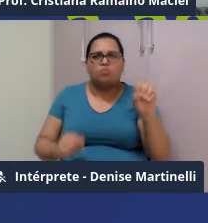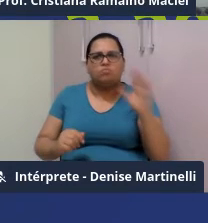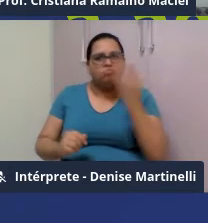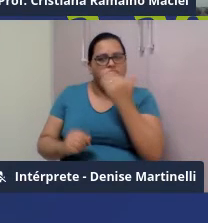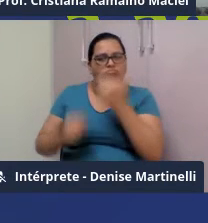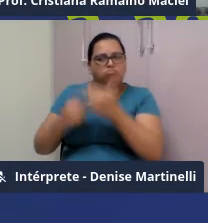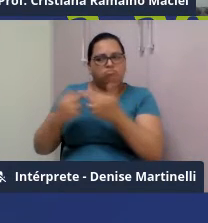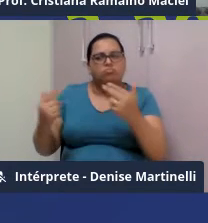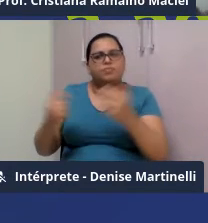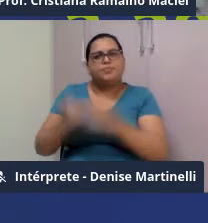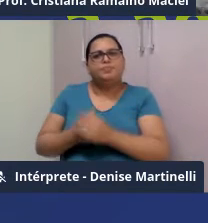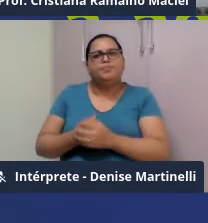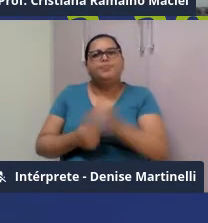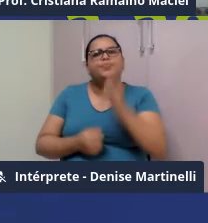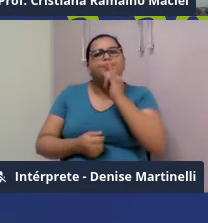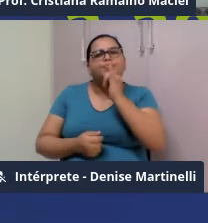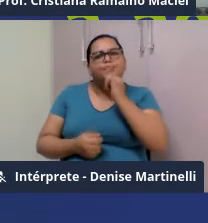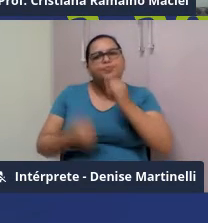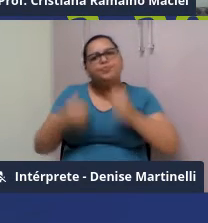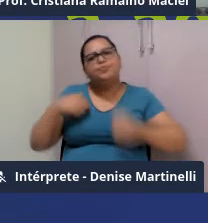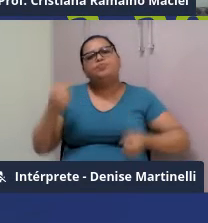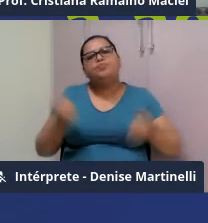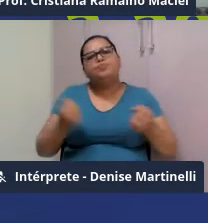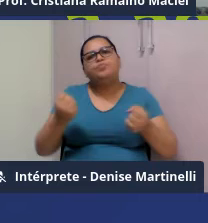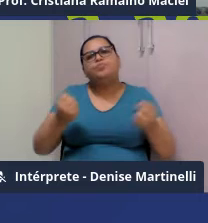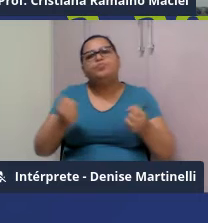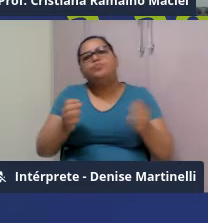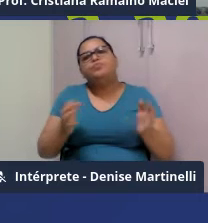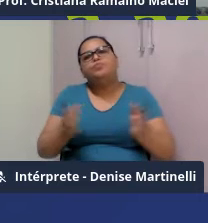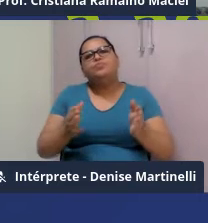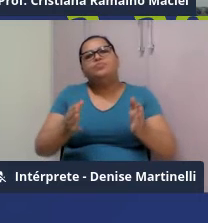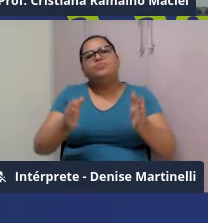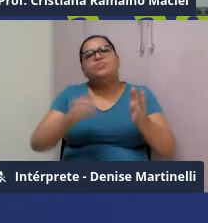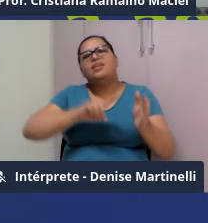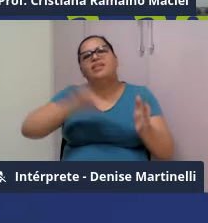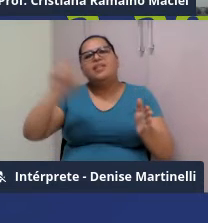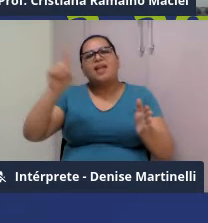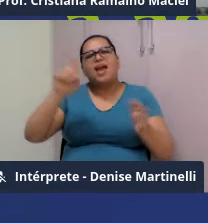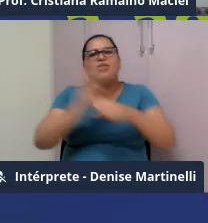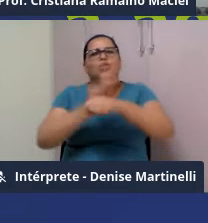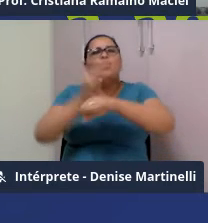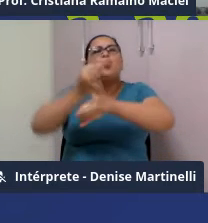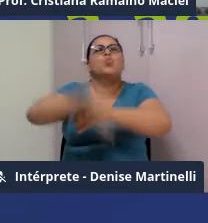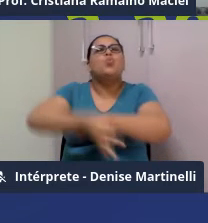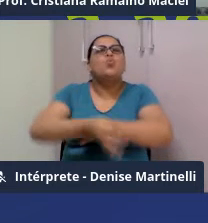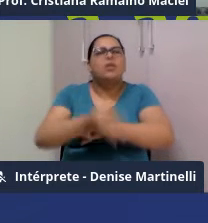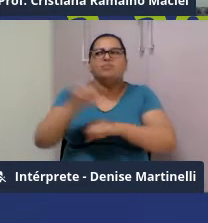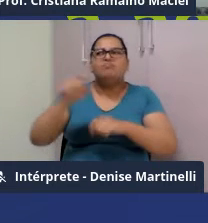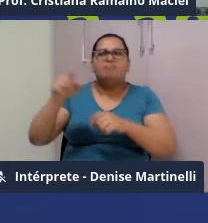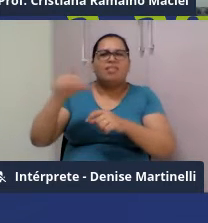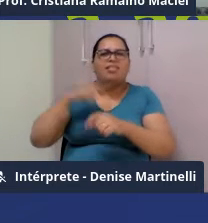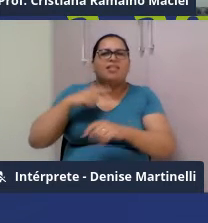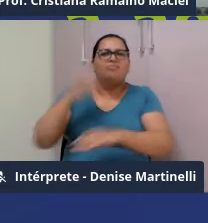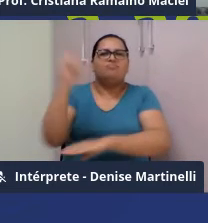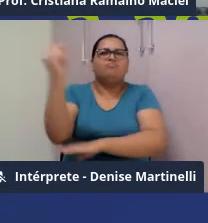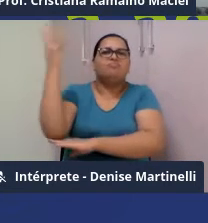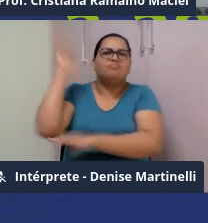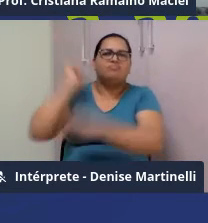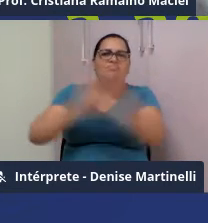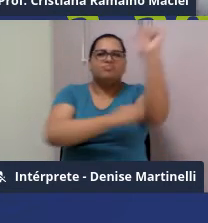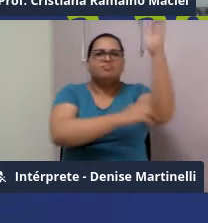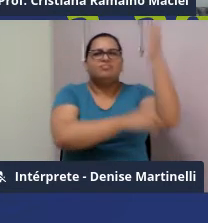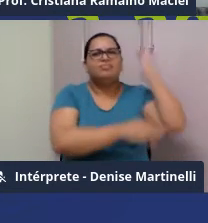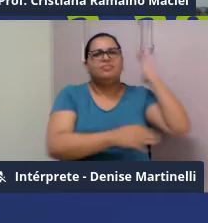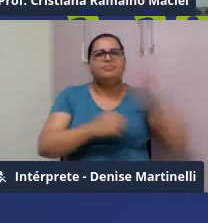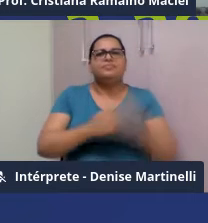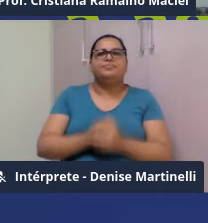Então, imagina na produção daquele óleo, a quantidade de torta que vai sobrar, que é resíduo, que